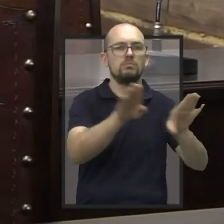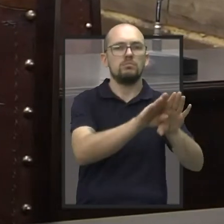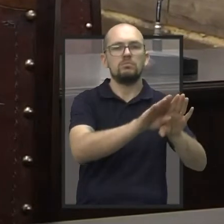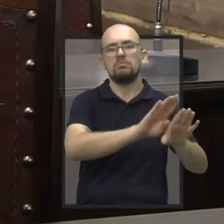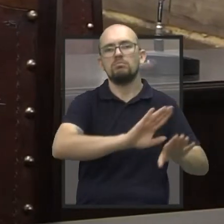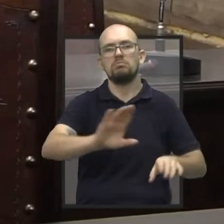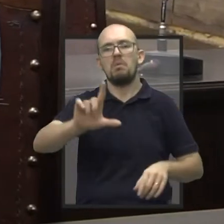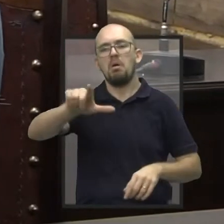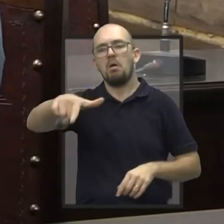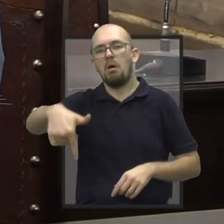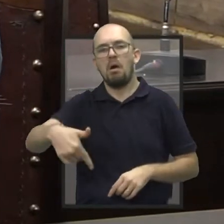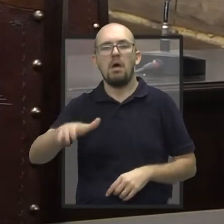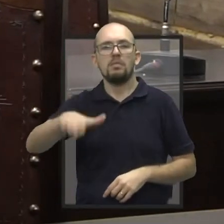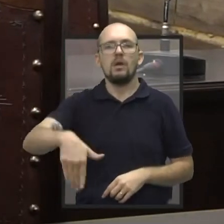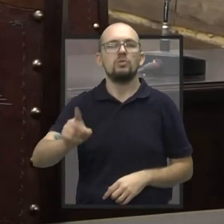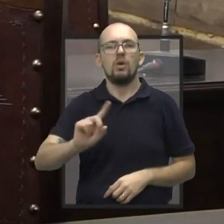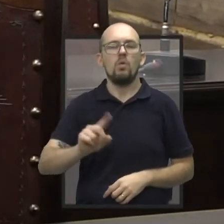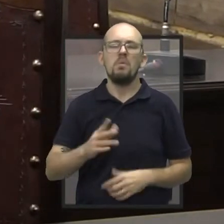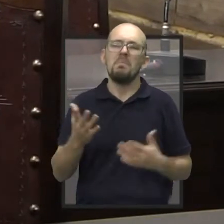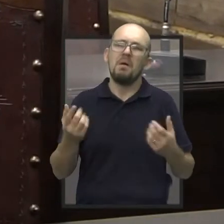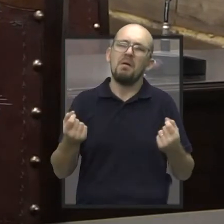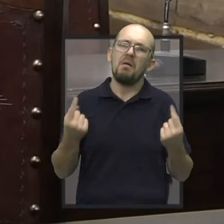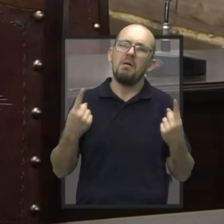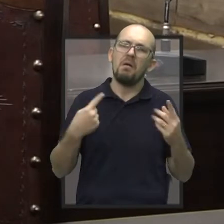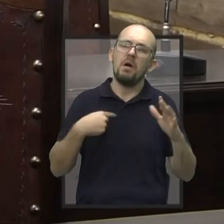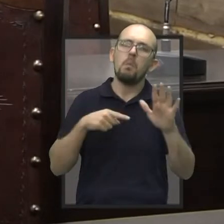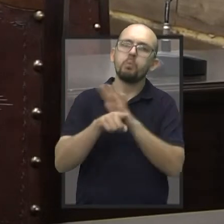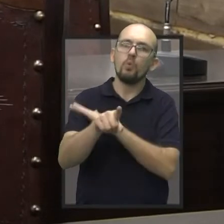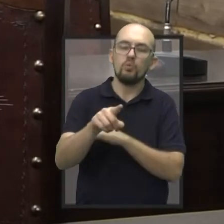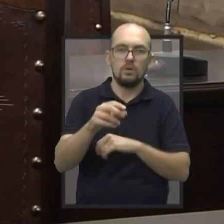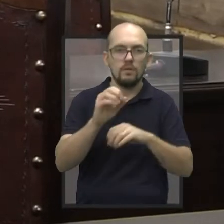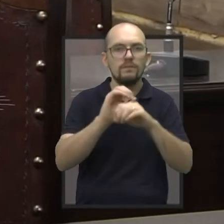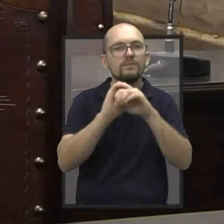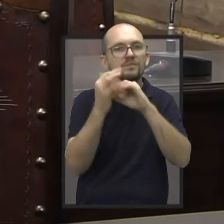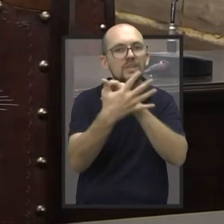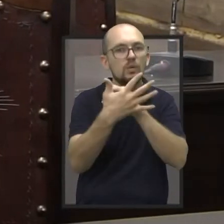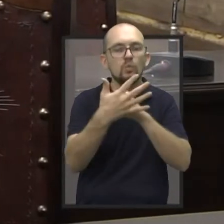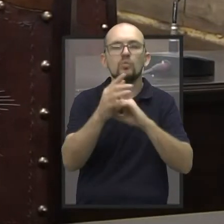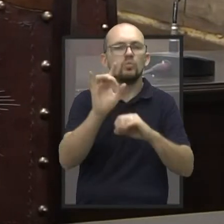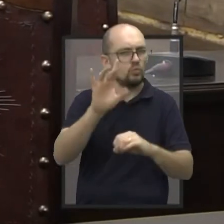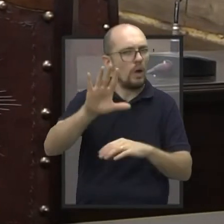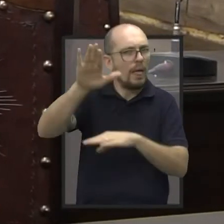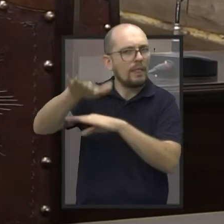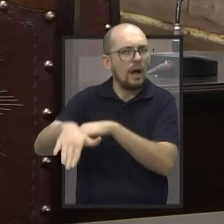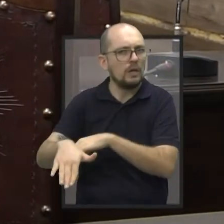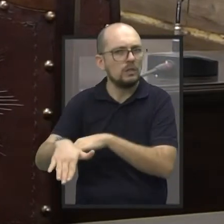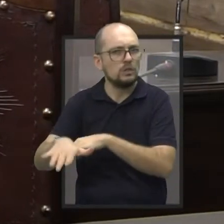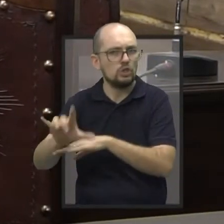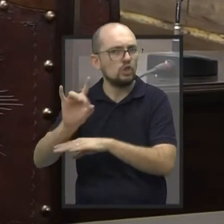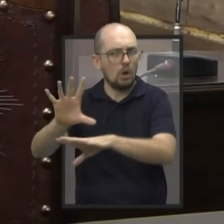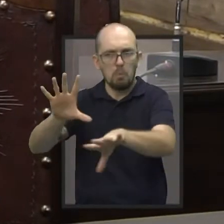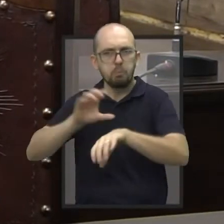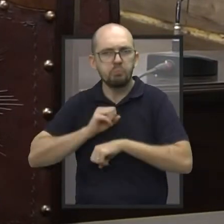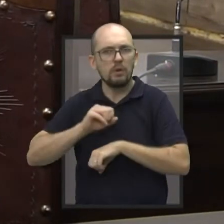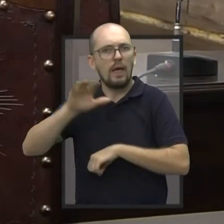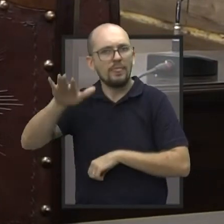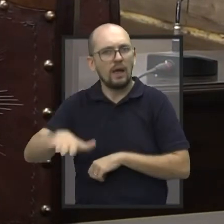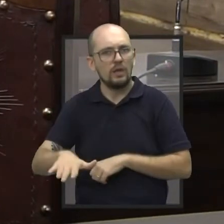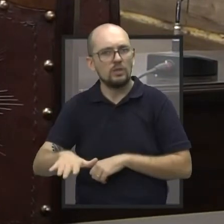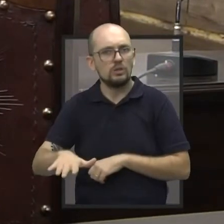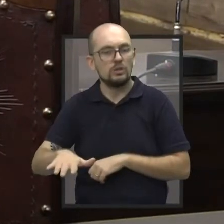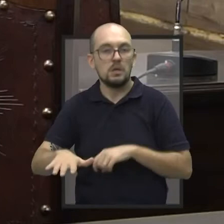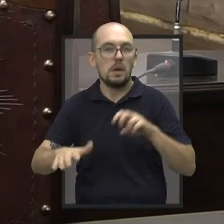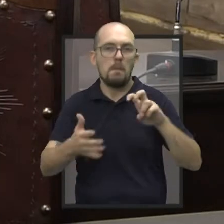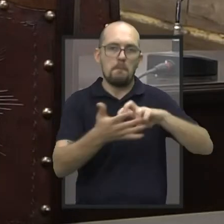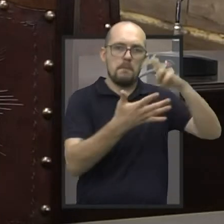11 e depois do almoço não vem. Aí eu te pergunto, o vírus só pega à tarde, no período da tarde, que eles ficam resguardados, na